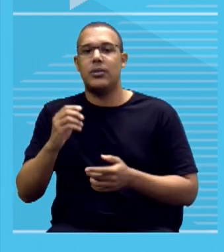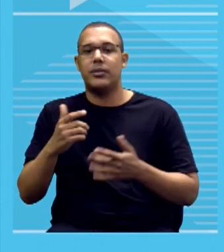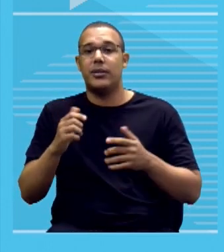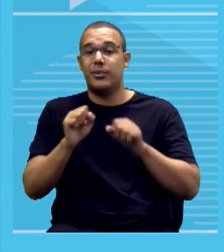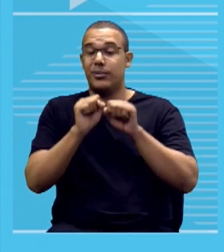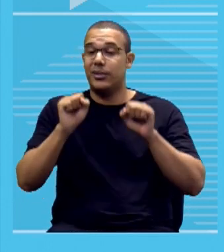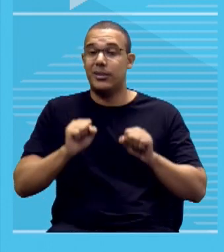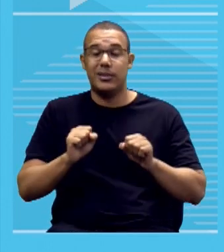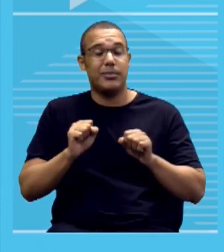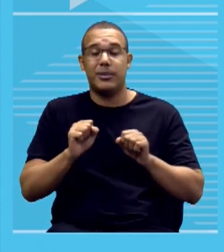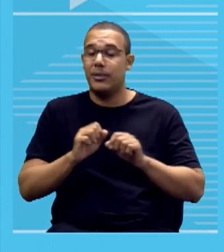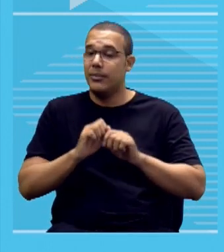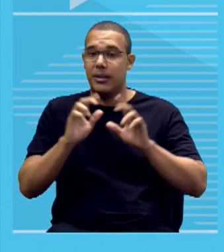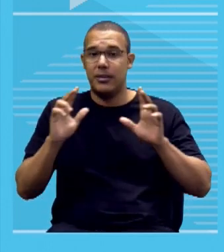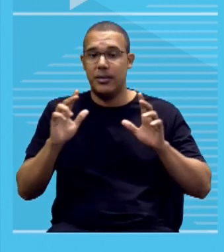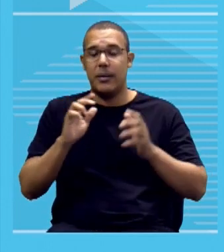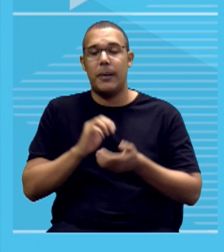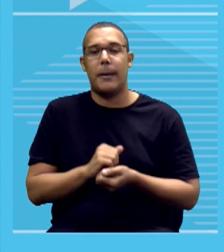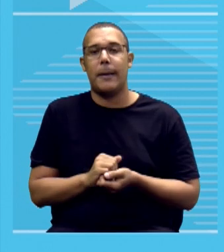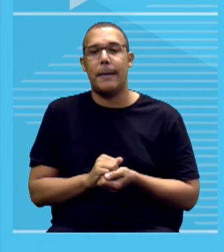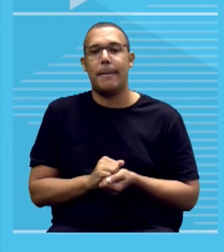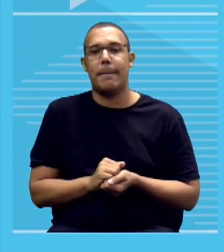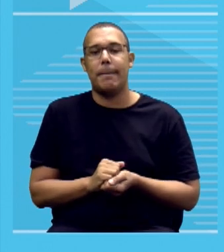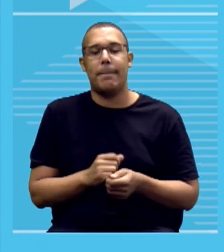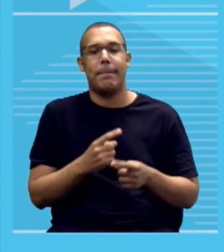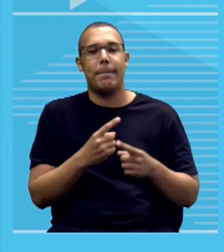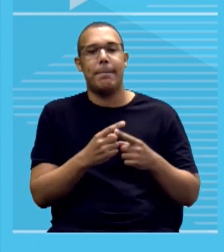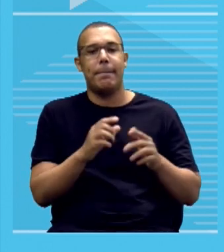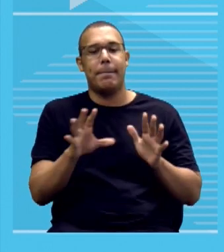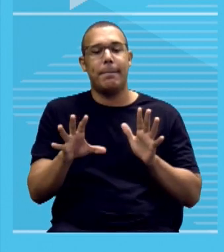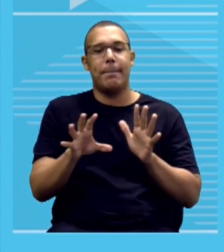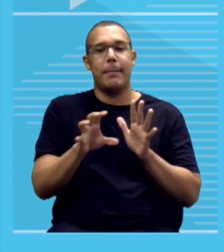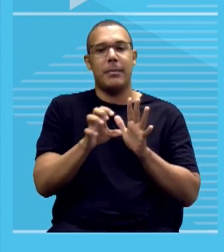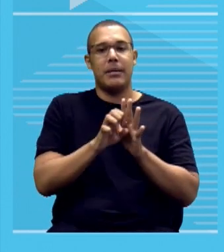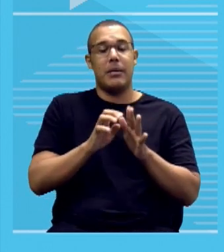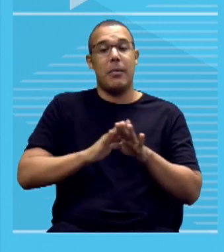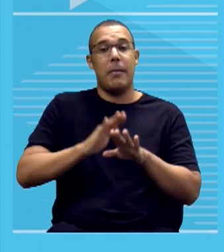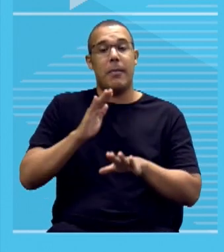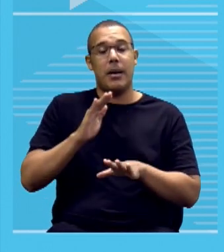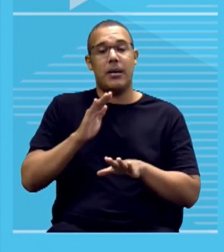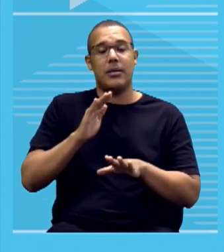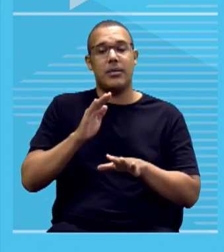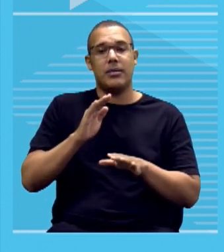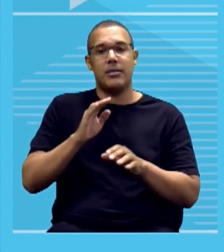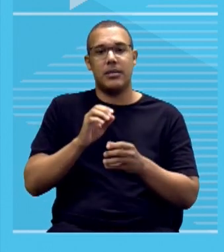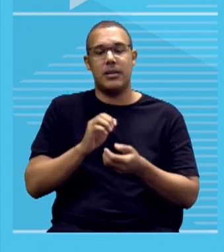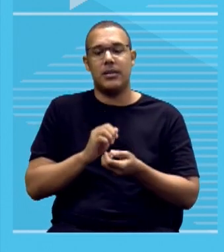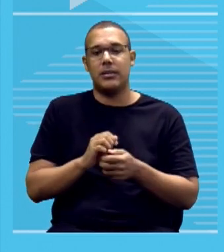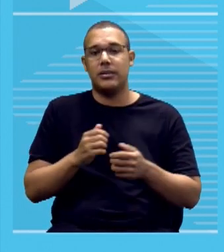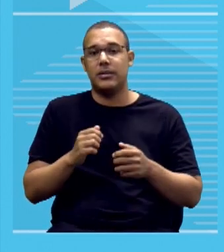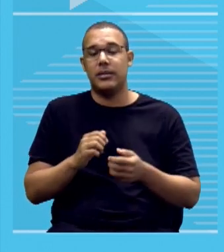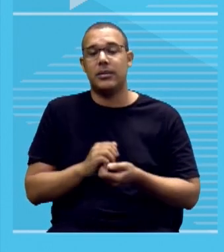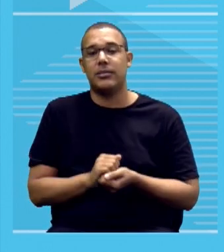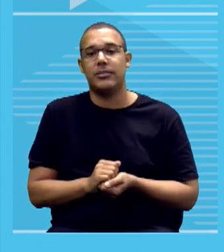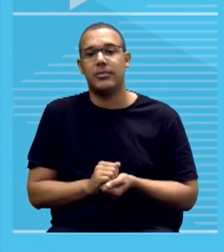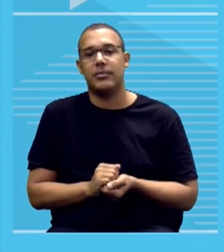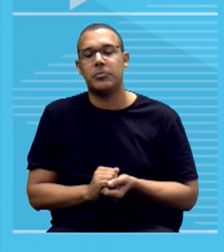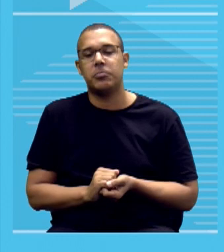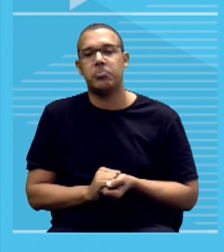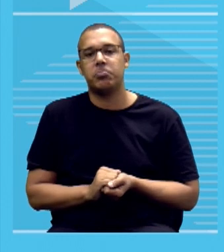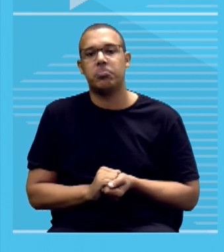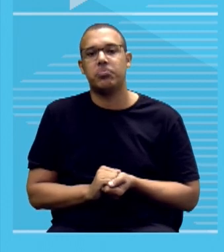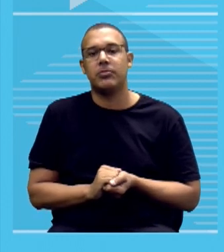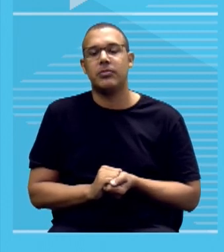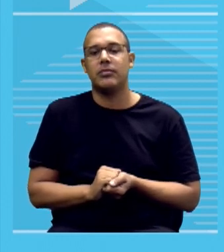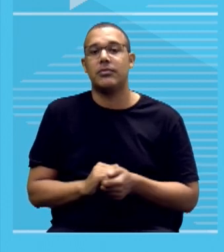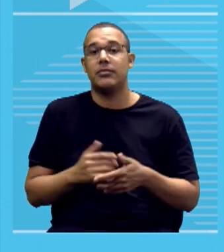não vai funcionar, porque você está absorvendo mais do que você está gerando. Isso quebra a ideia do sistema, tá bom?